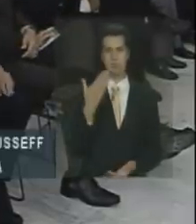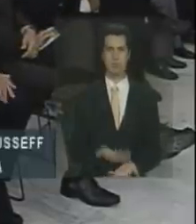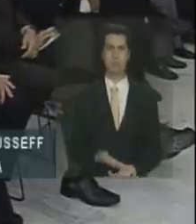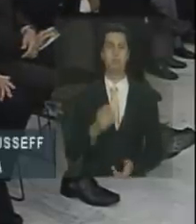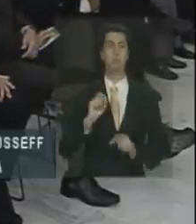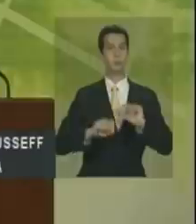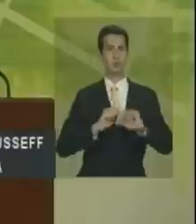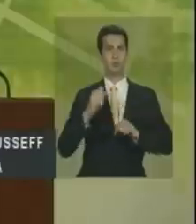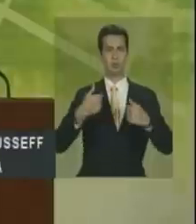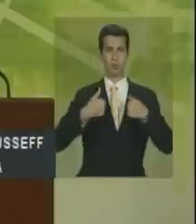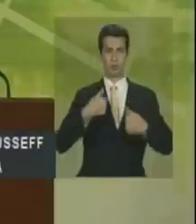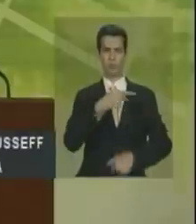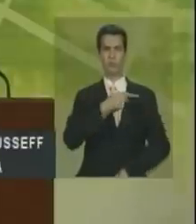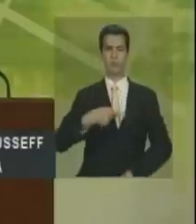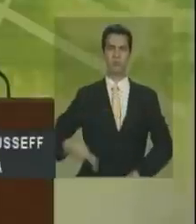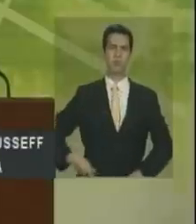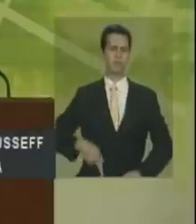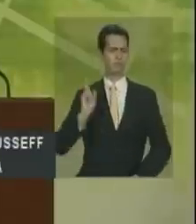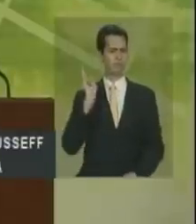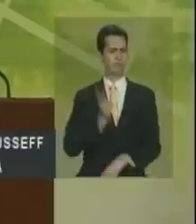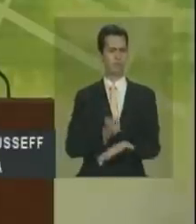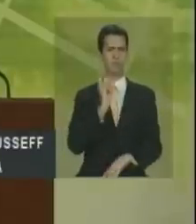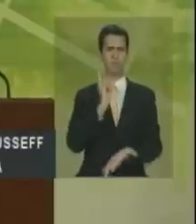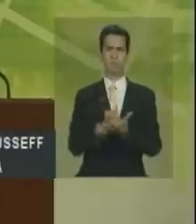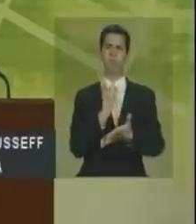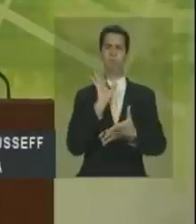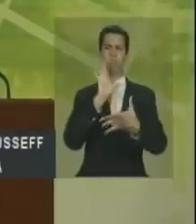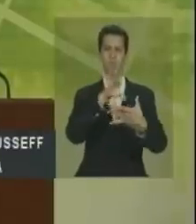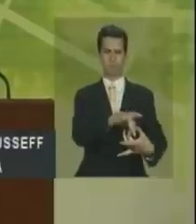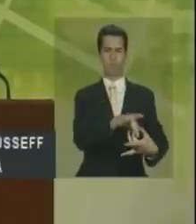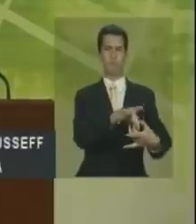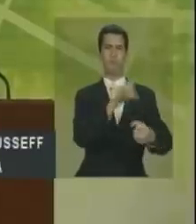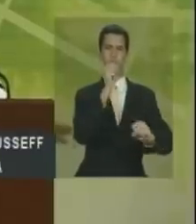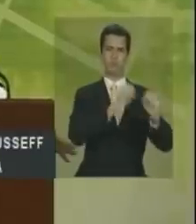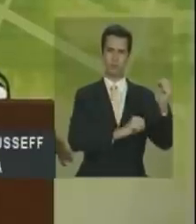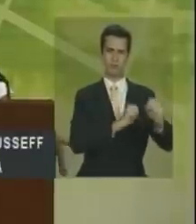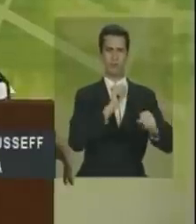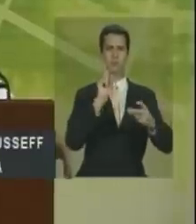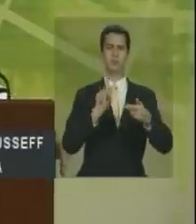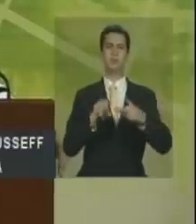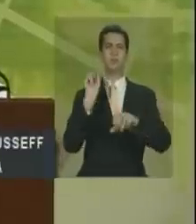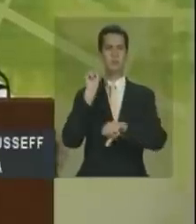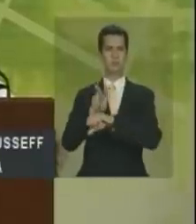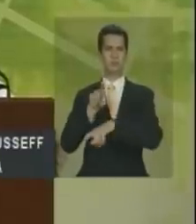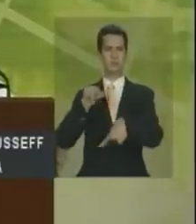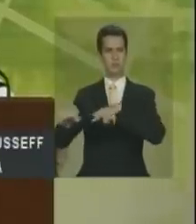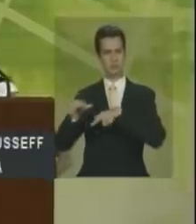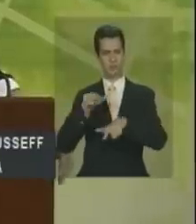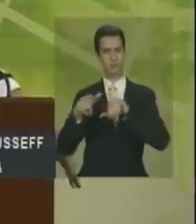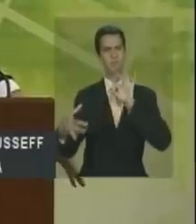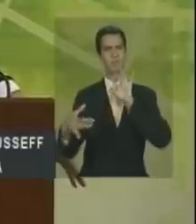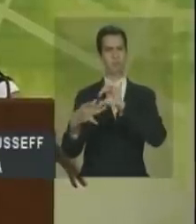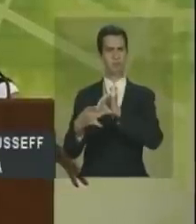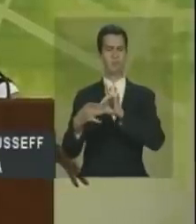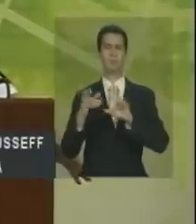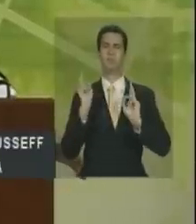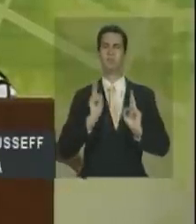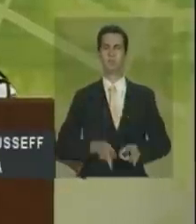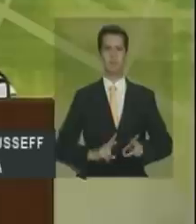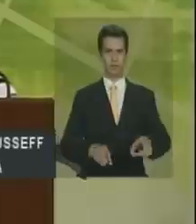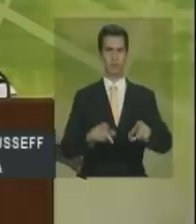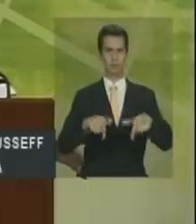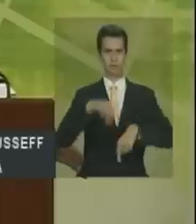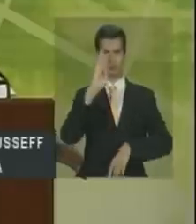governo estará sempre ao lado da produção e do emprego no Brasil. Vamos superar juntos todos os desafios